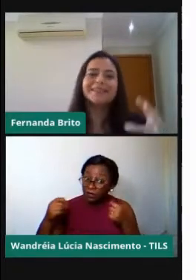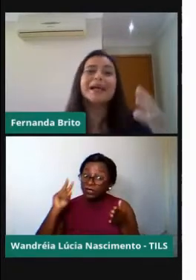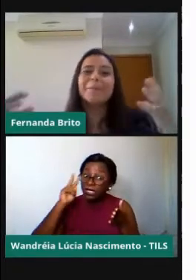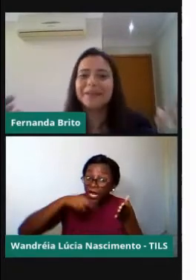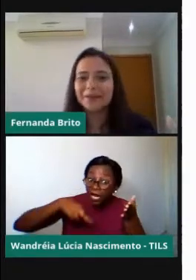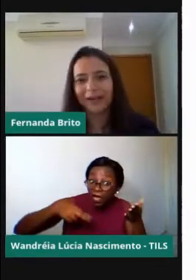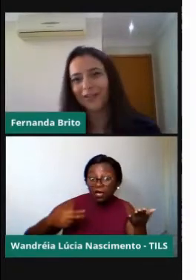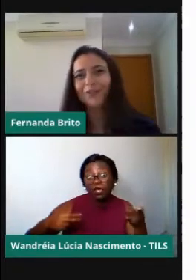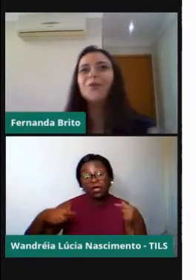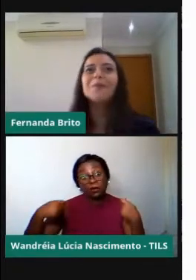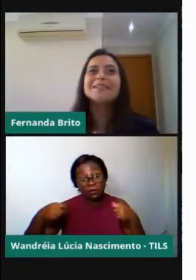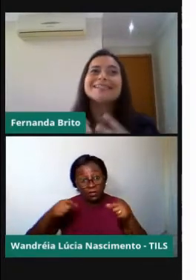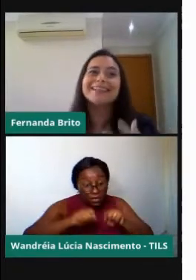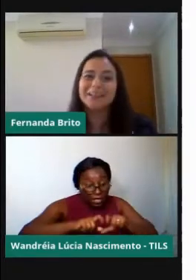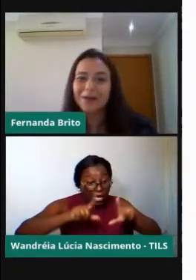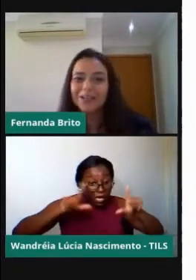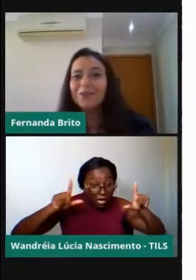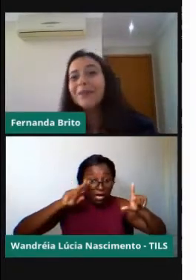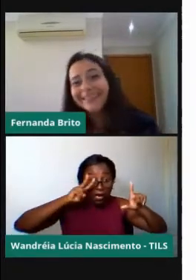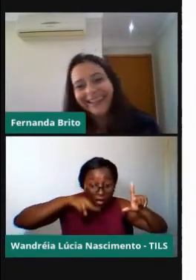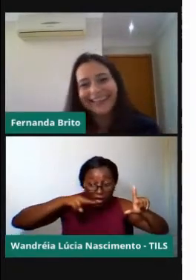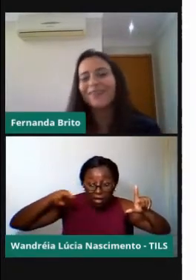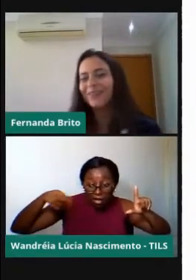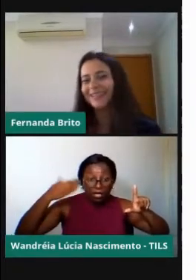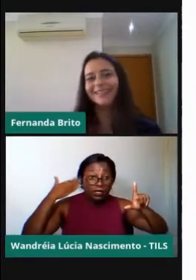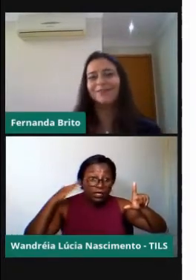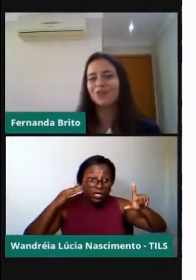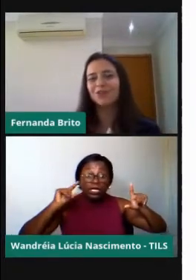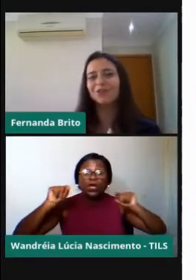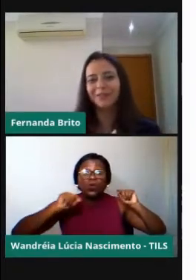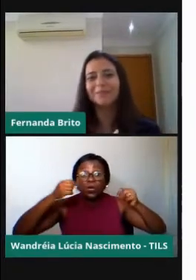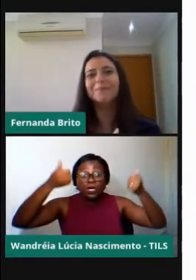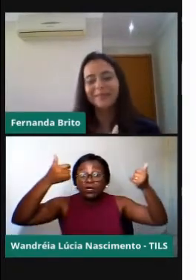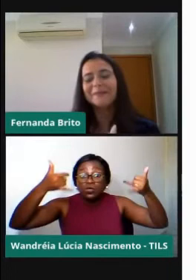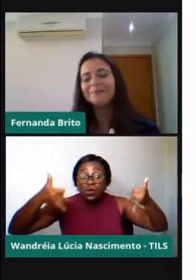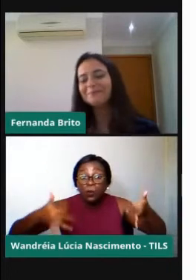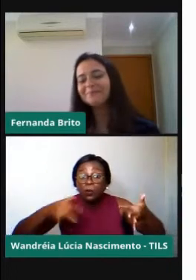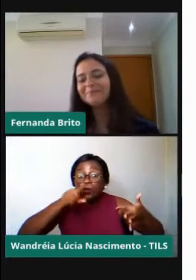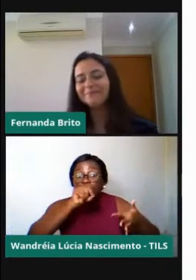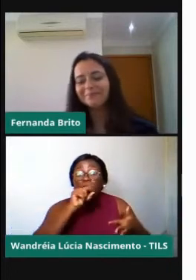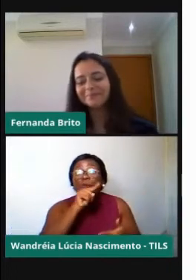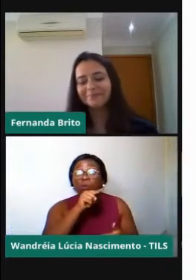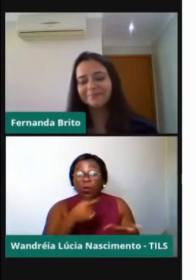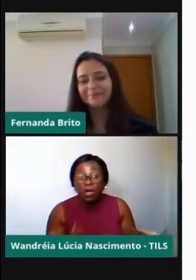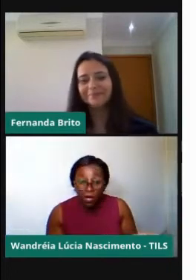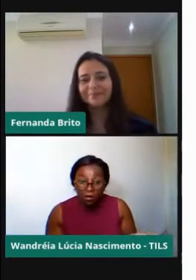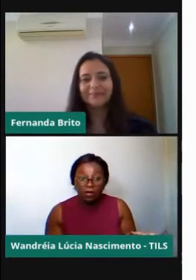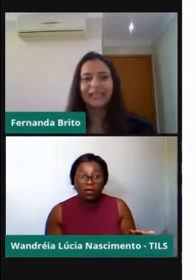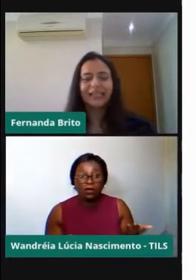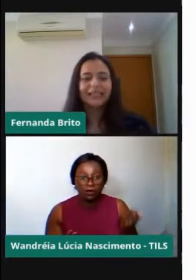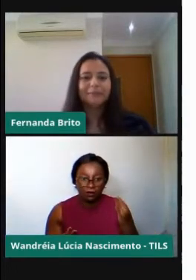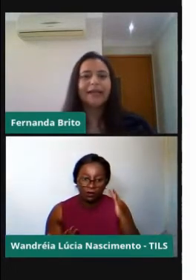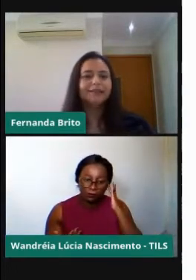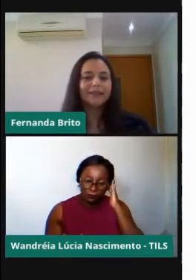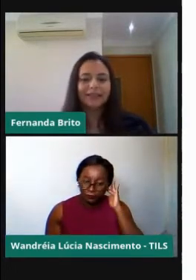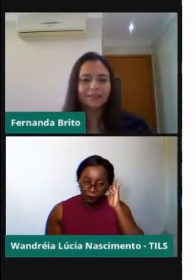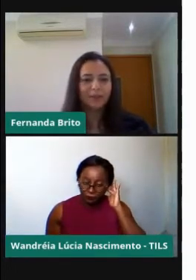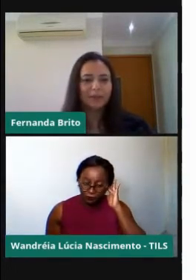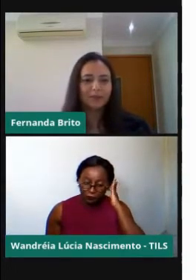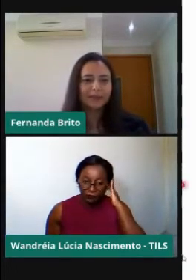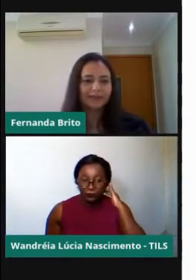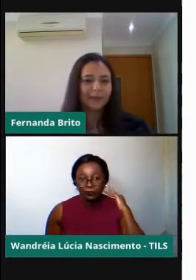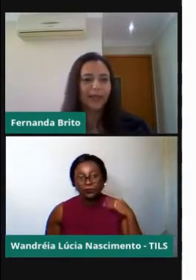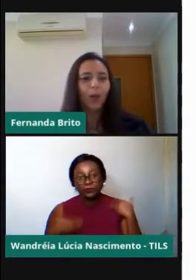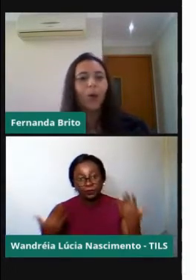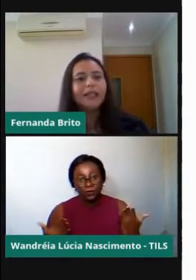citado. Você precisa abrir o artigo, precisa ler o artigo e entender o que está sendo escrito ali, né? Bem, então aqui é